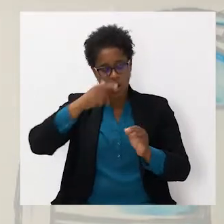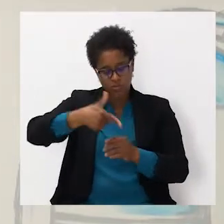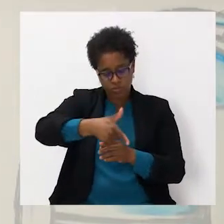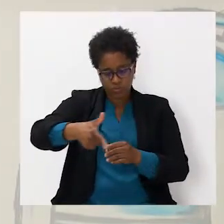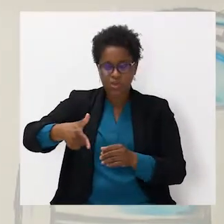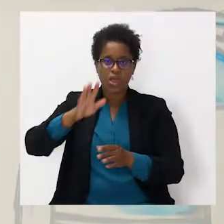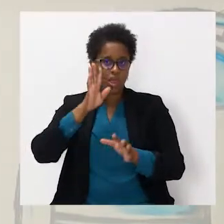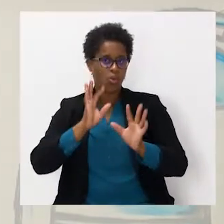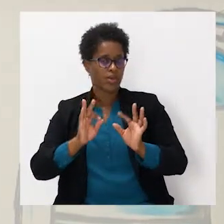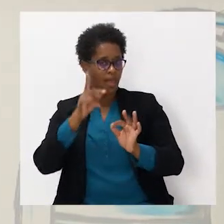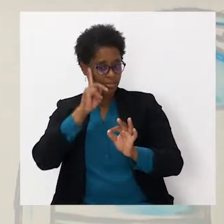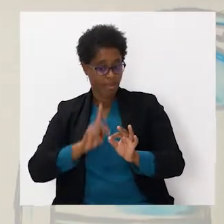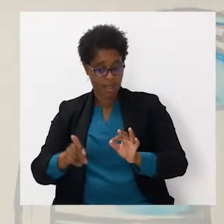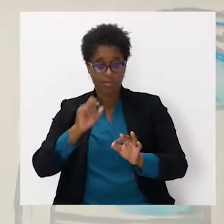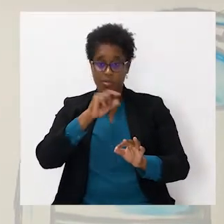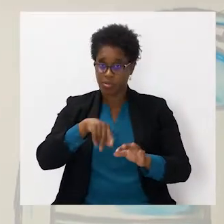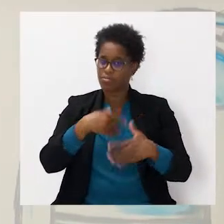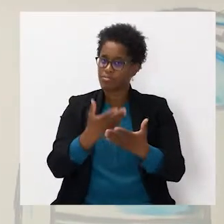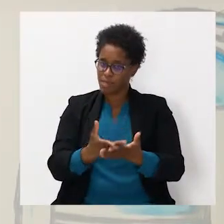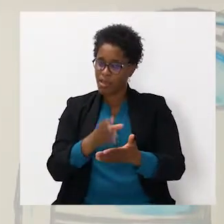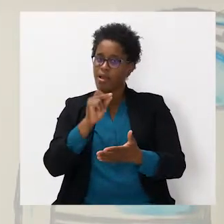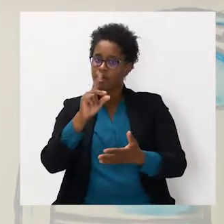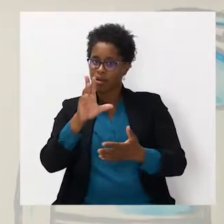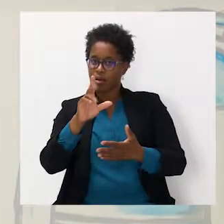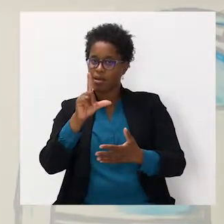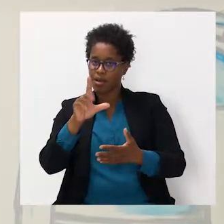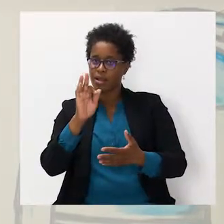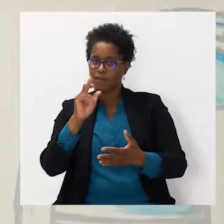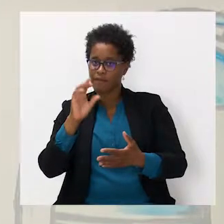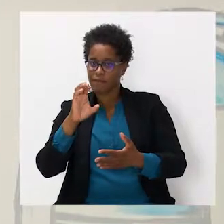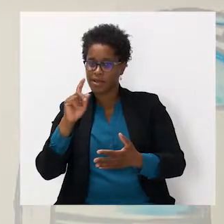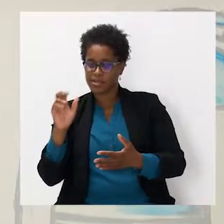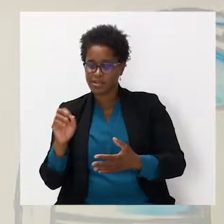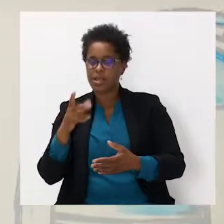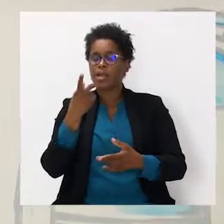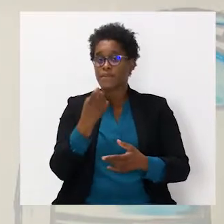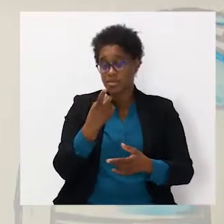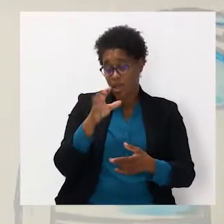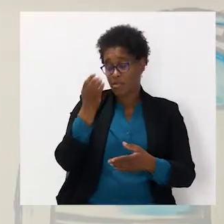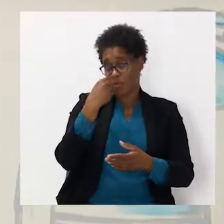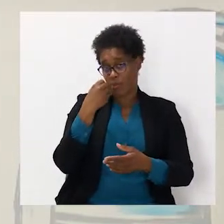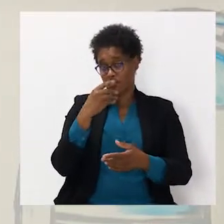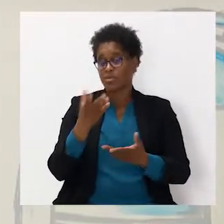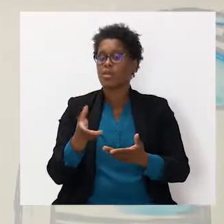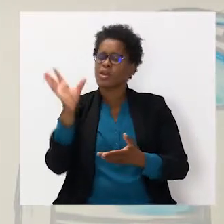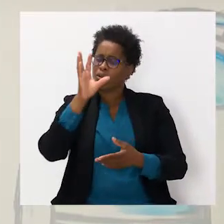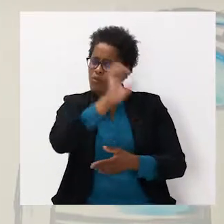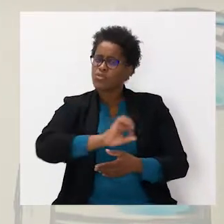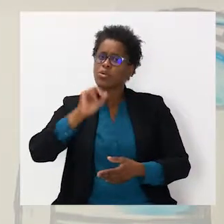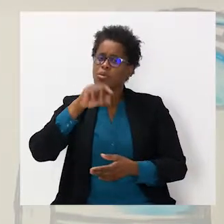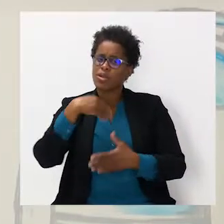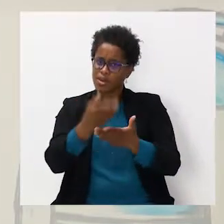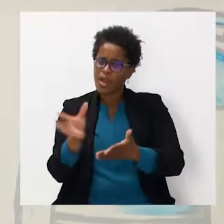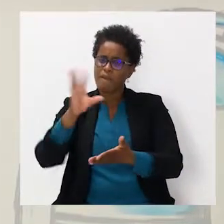cuidar delas para poder dar o alface que precisamos para a nossa alimentação. Vocês ainda podem apontar mais exemplos, podem